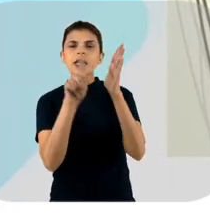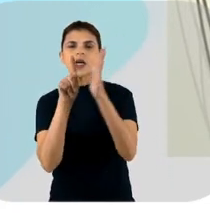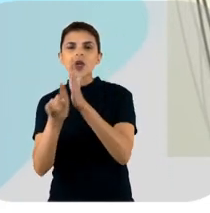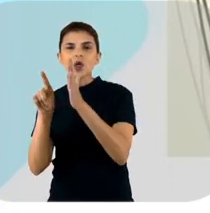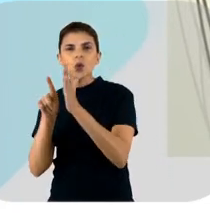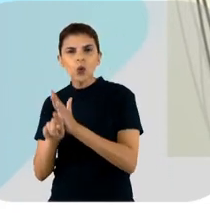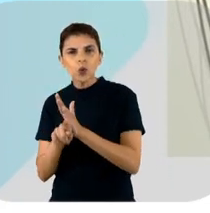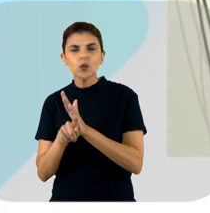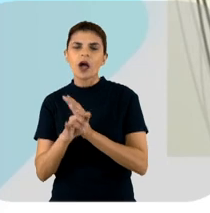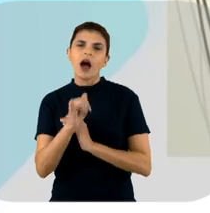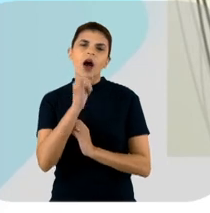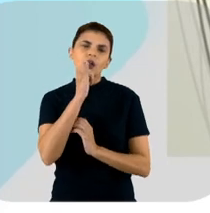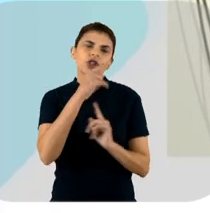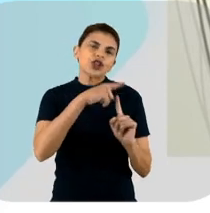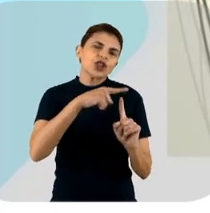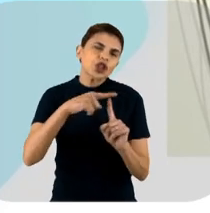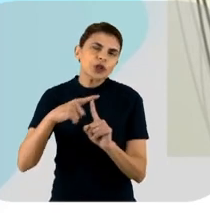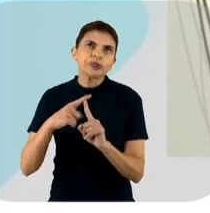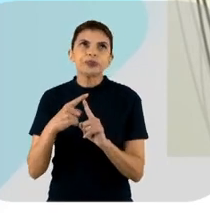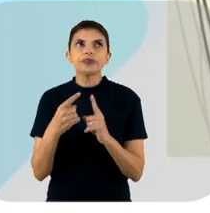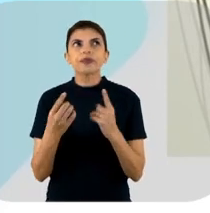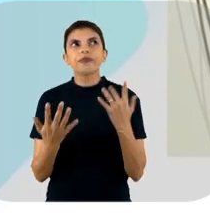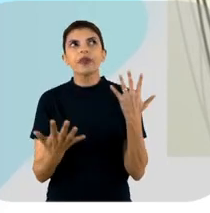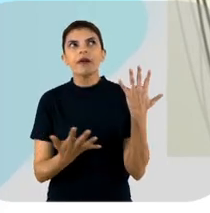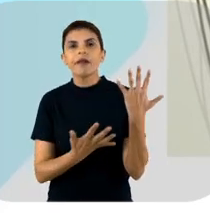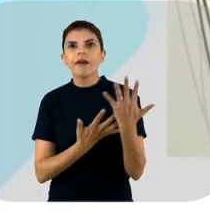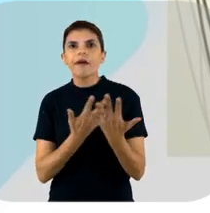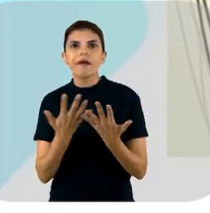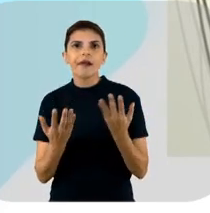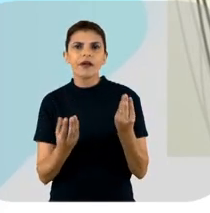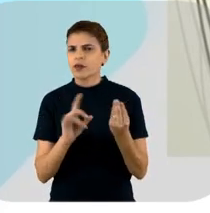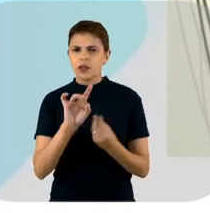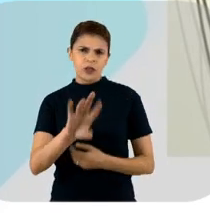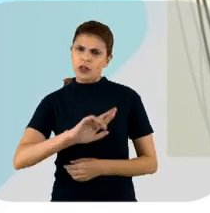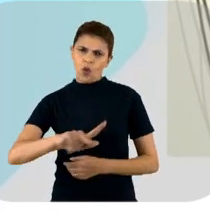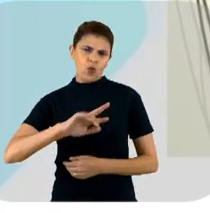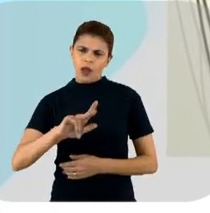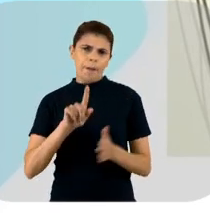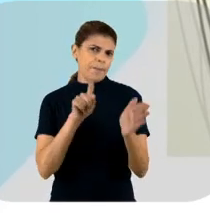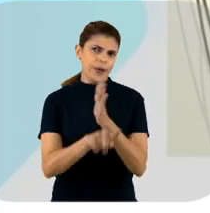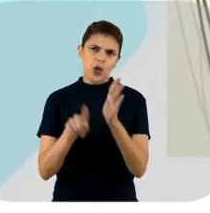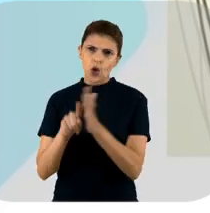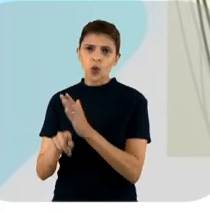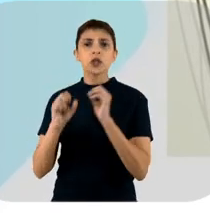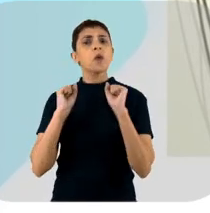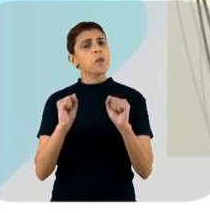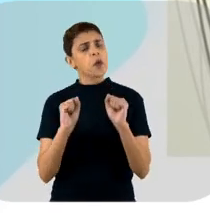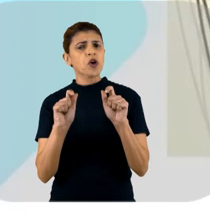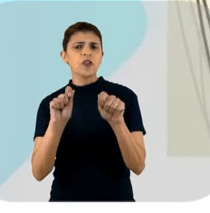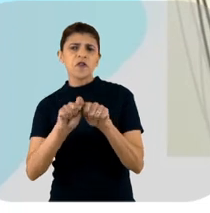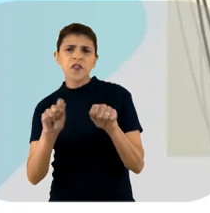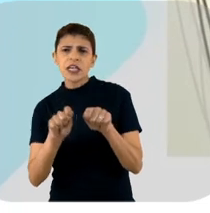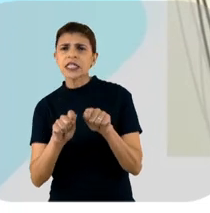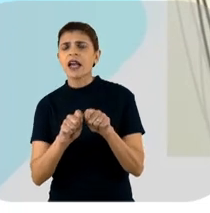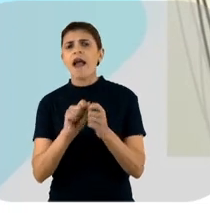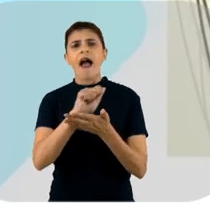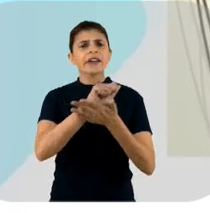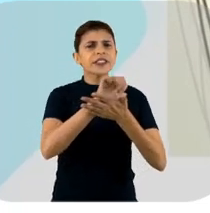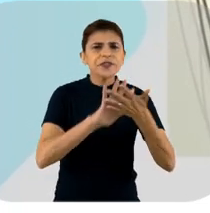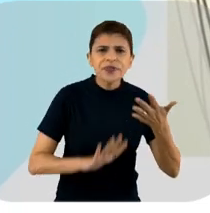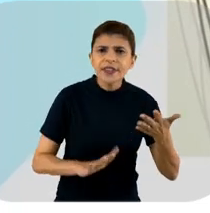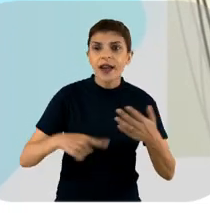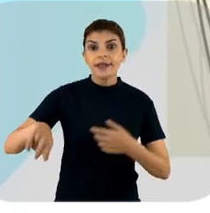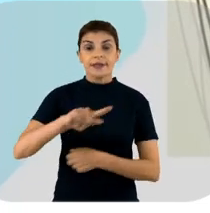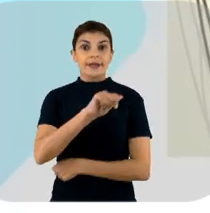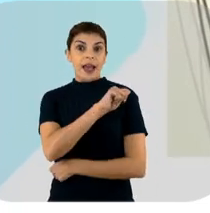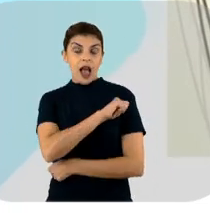algumas questões, algum tipo de não só pergunta, mas você pode colocar